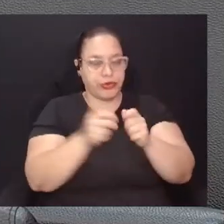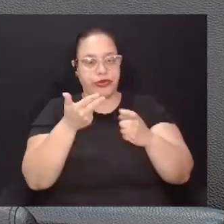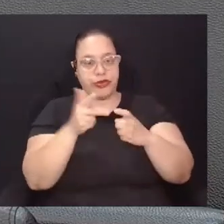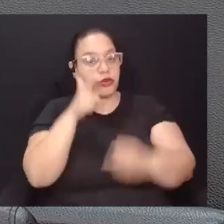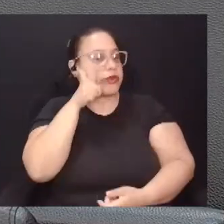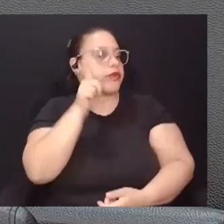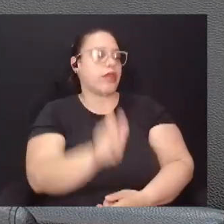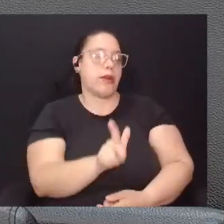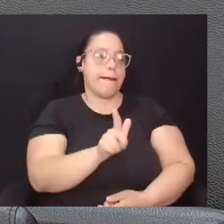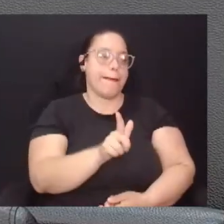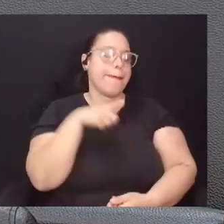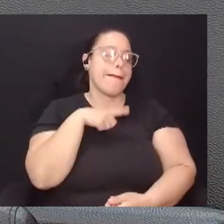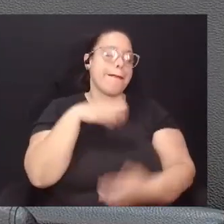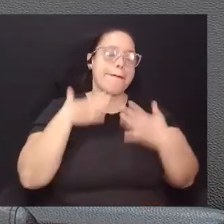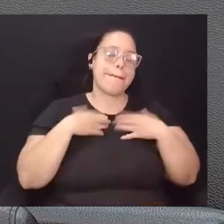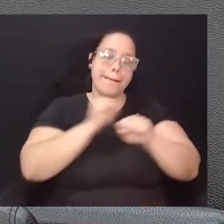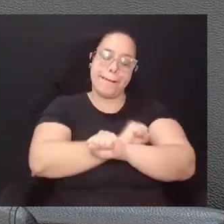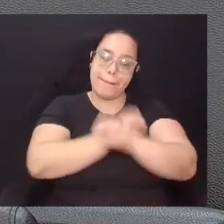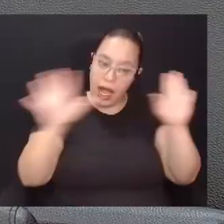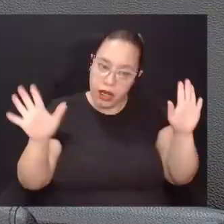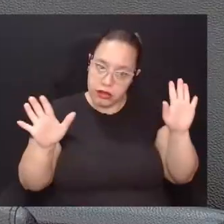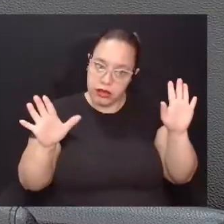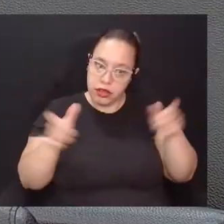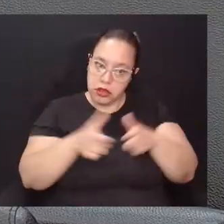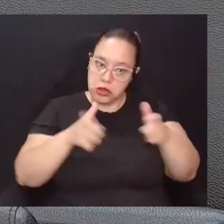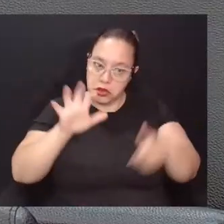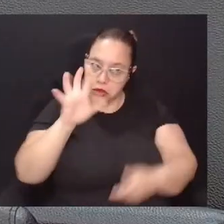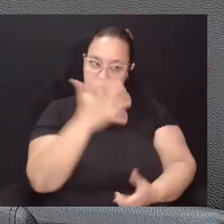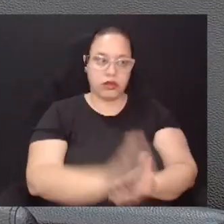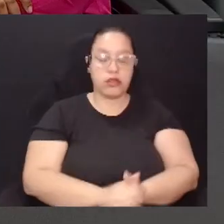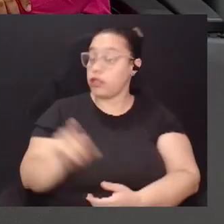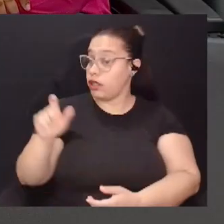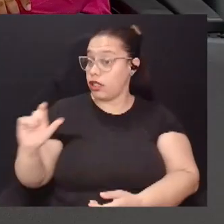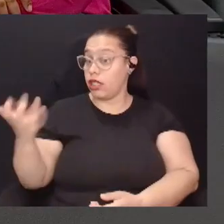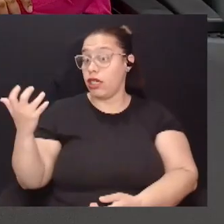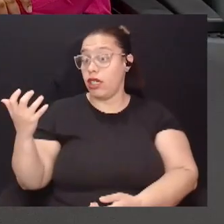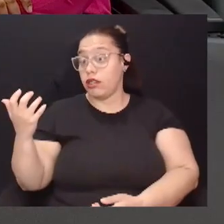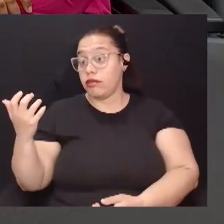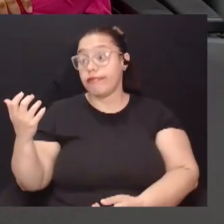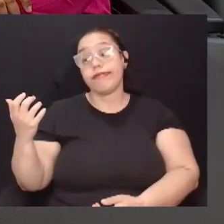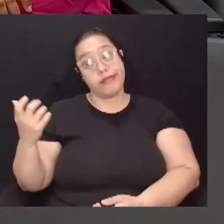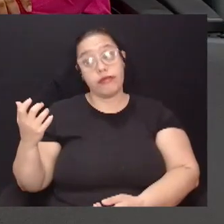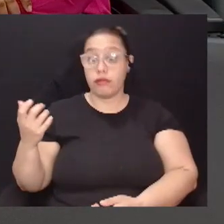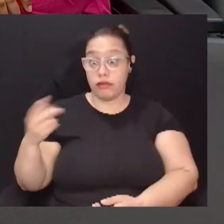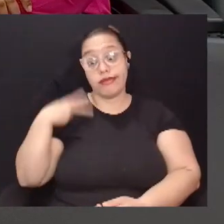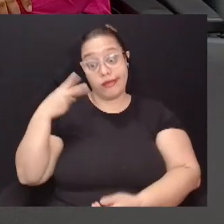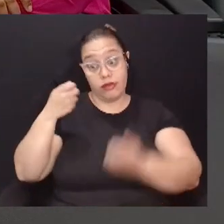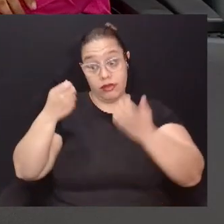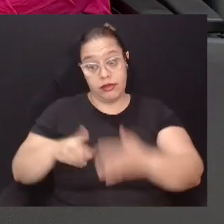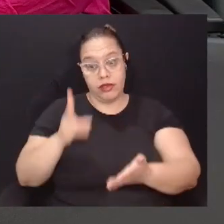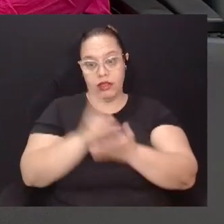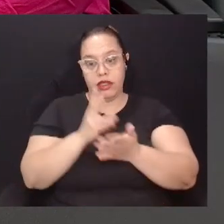Executivo, a gente conseguiria ter a maior transparência quando esse aumento fosse acontecer. E esse aumento sempre acontece, como a